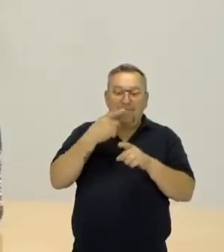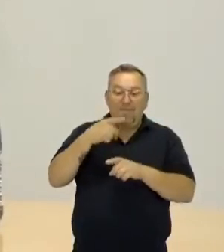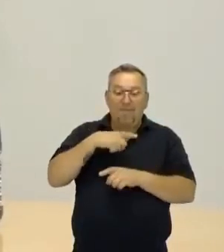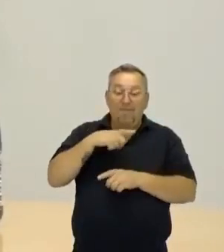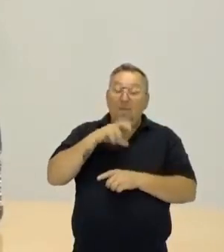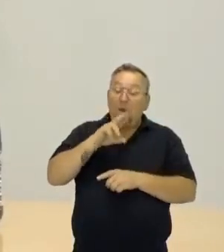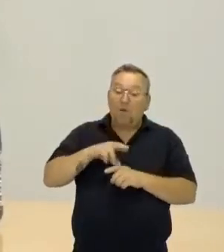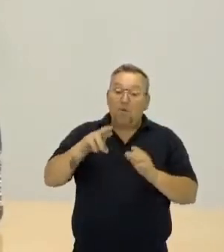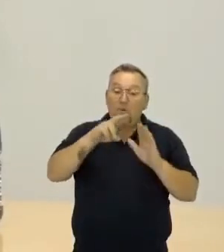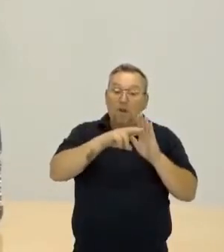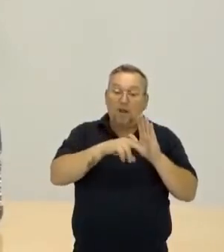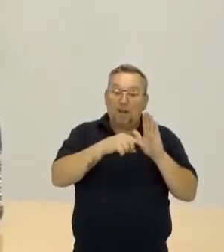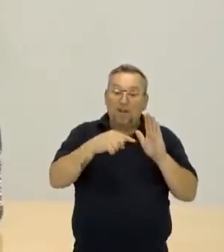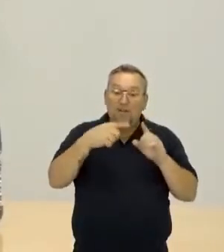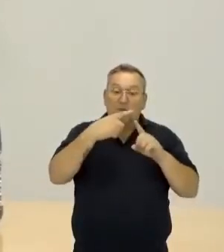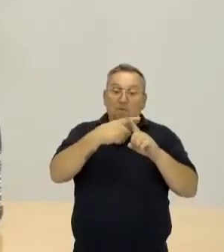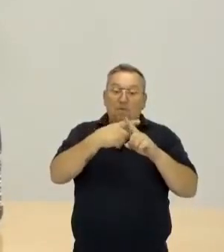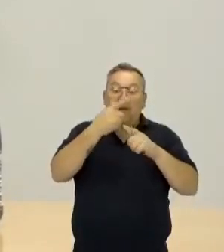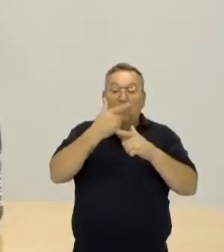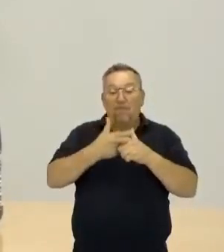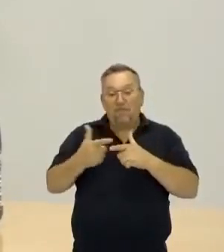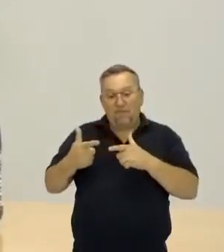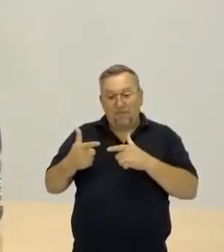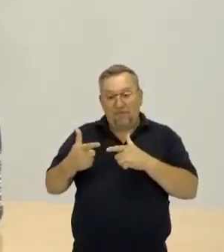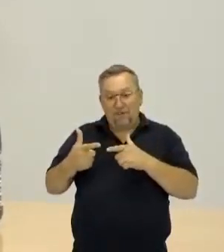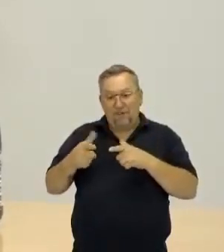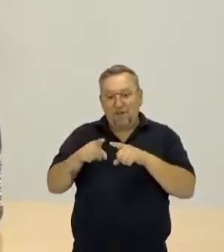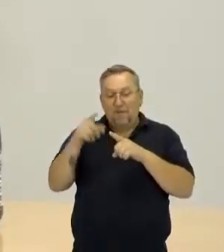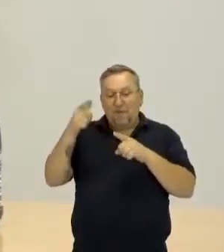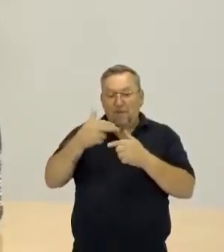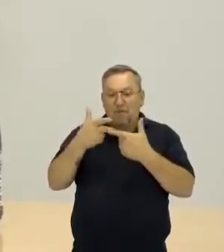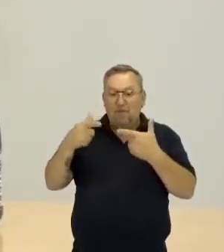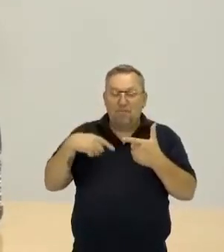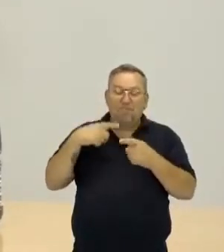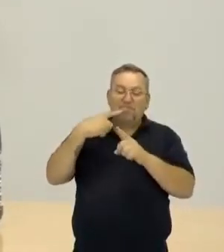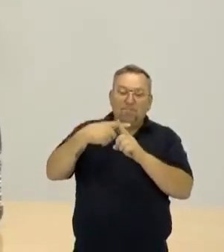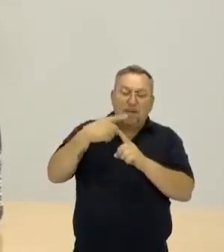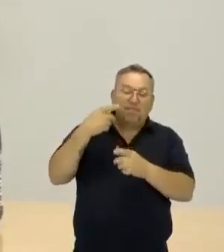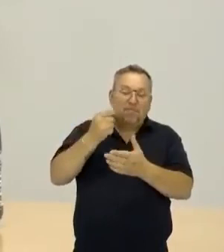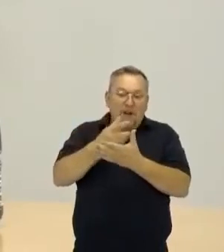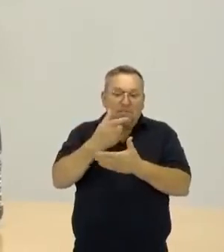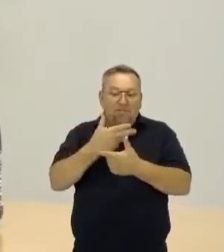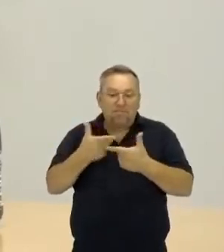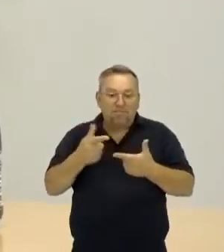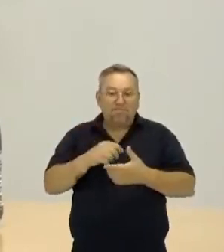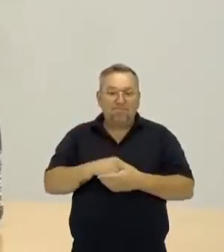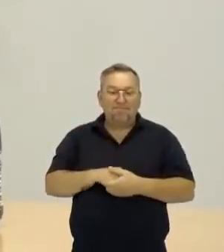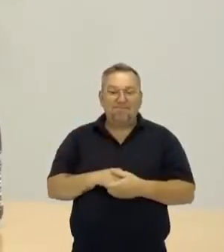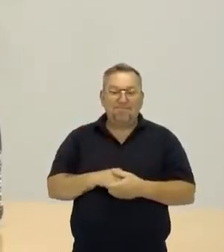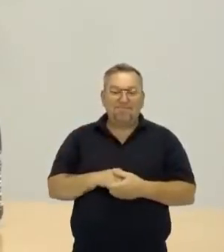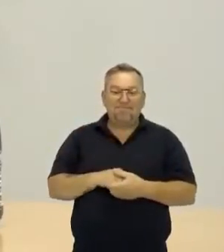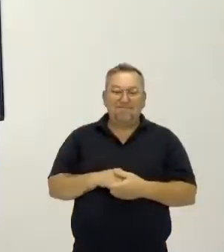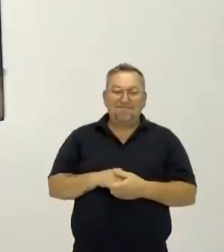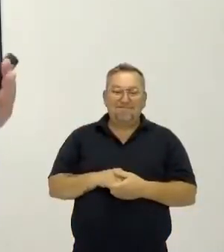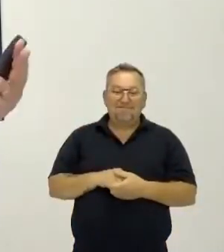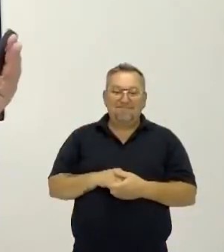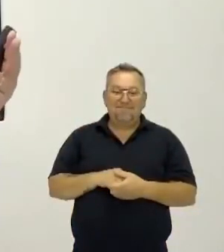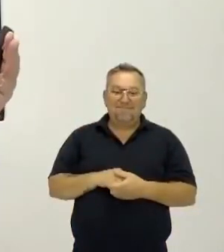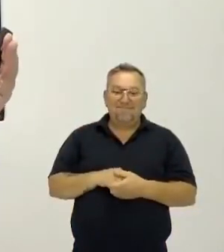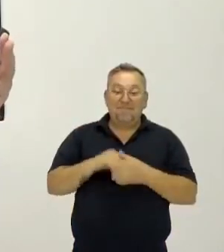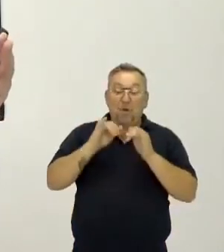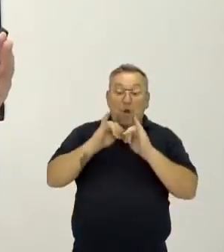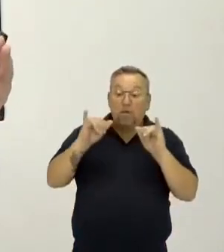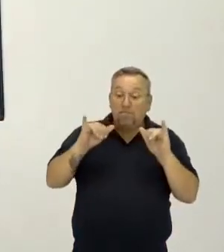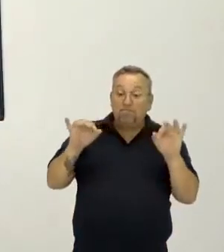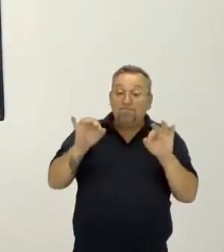regra de sinal só para multiplicar e para dividir. E para as outras eu penso em dinheirinho, deve, paga, paga e deve, né? Sim. Muito bom. Só um recadinho antes